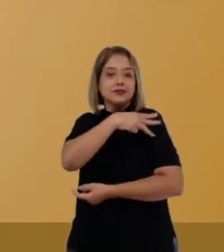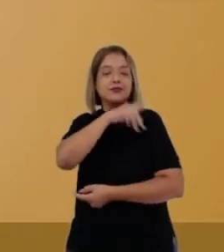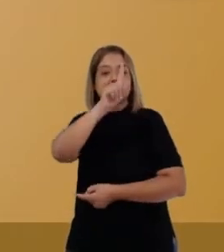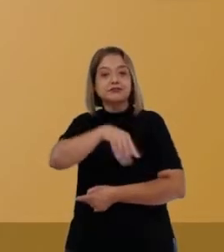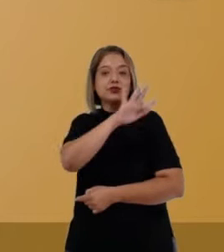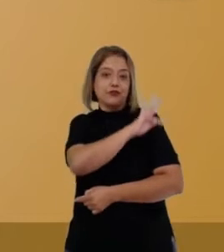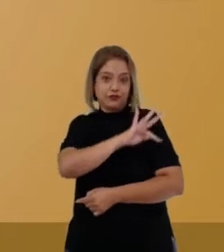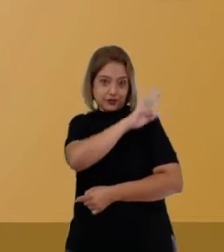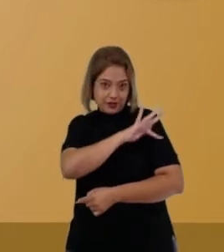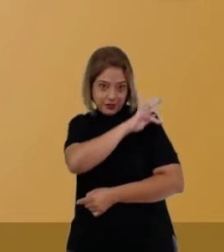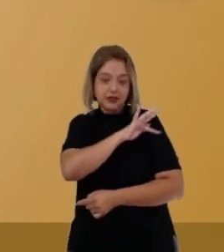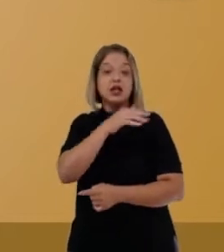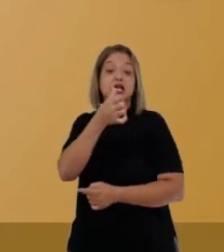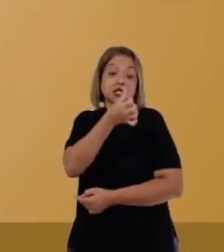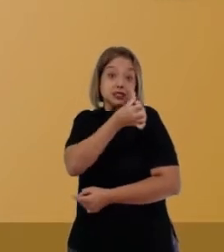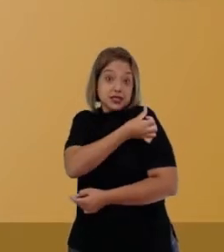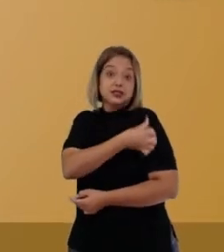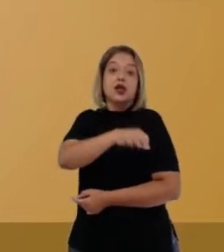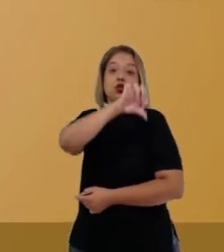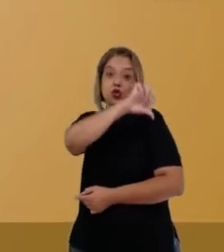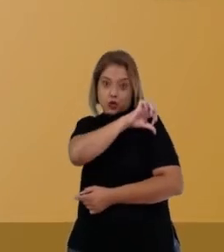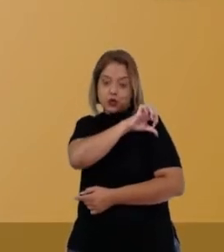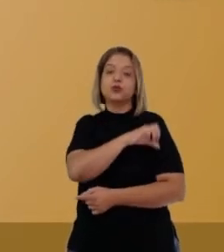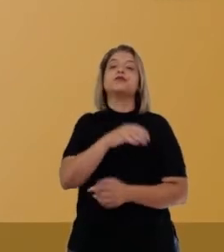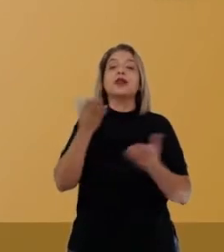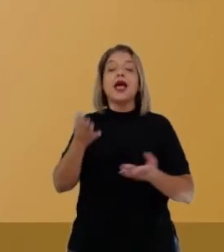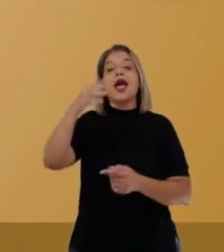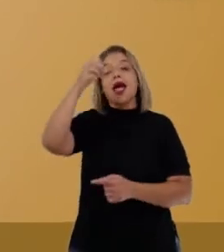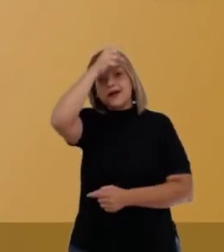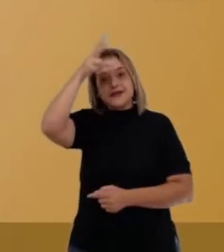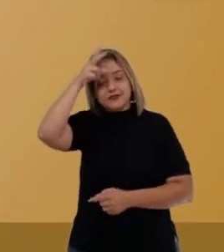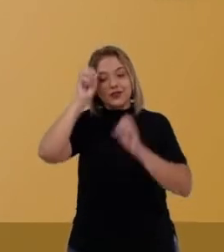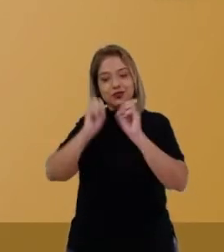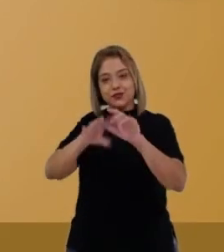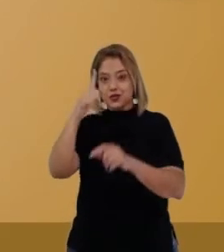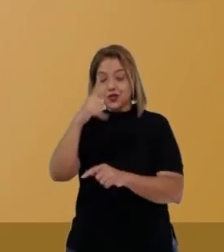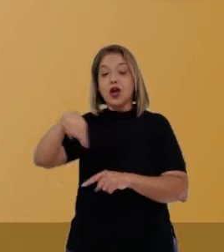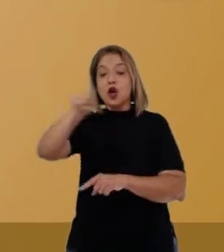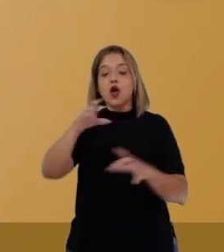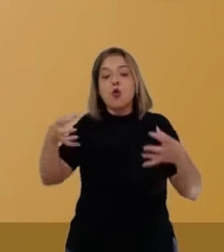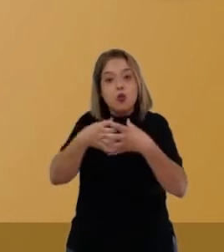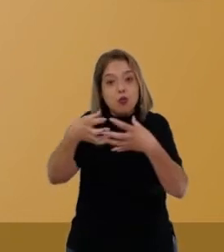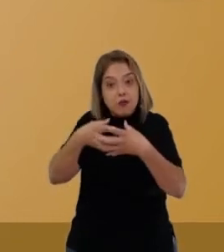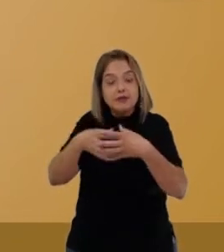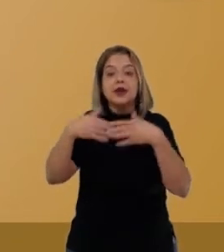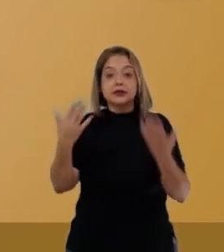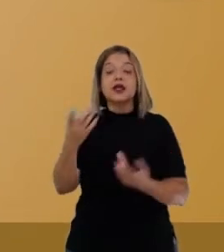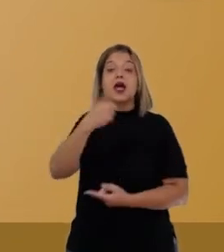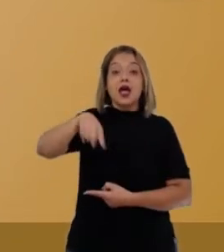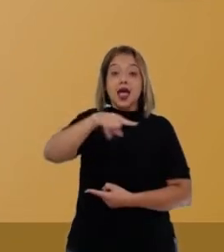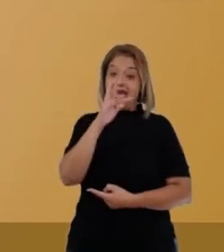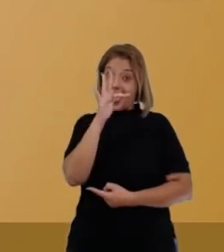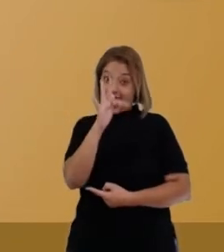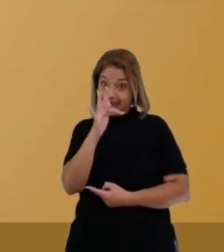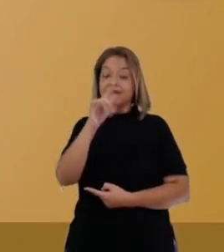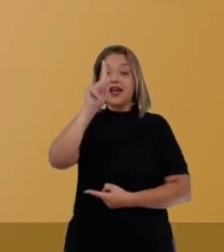fundamental, de sexto ao nono ano. Na Rede Municipal de Educação de Goiânia, chamamos de agrupamentos. Portanto, o agrupamento